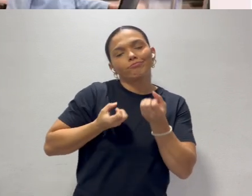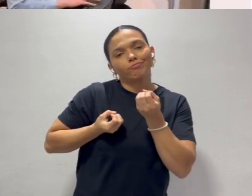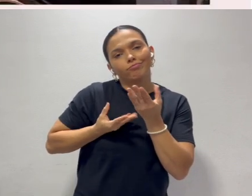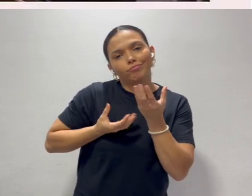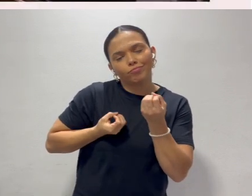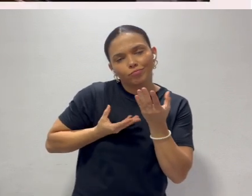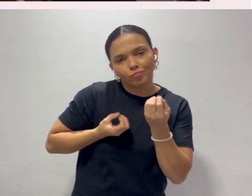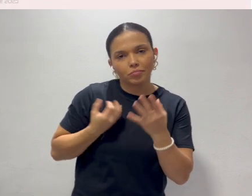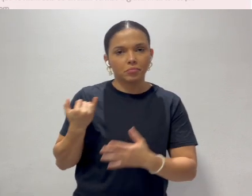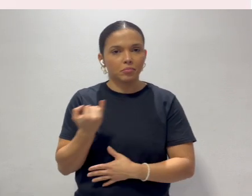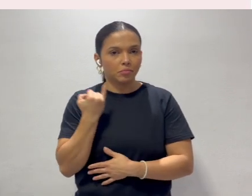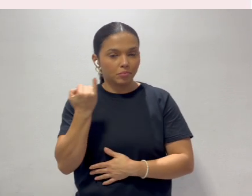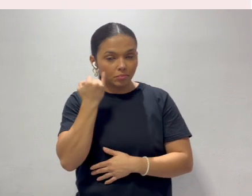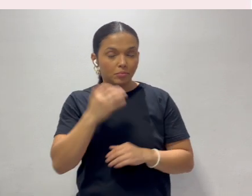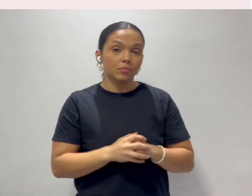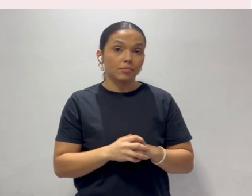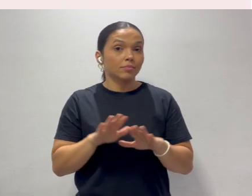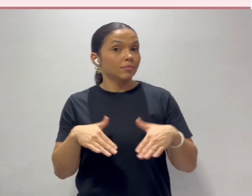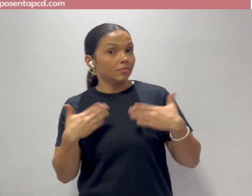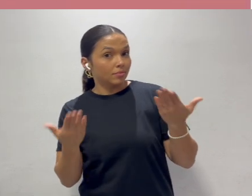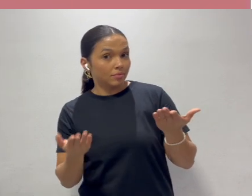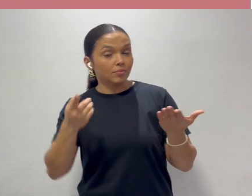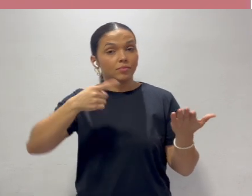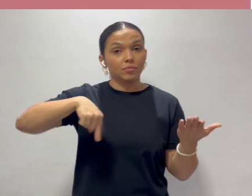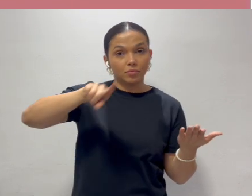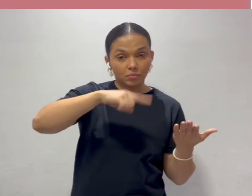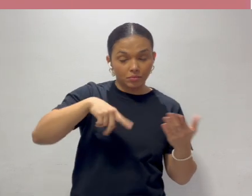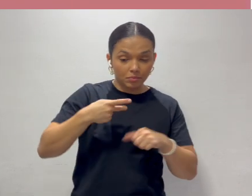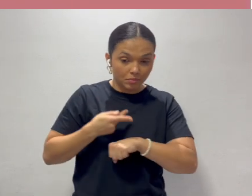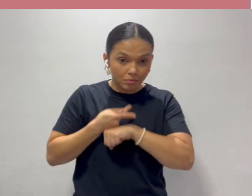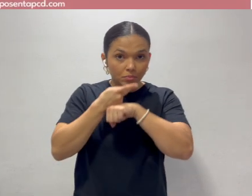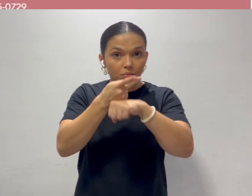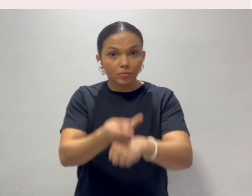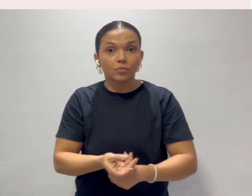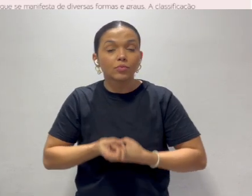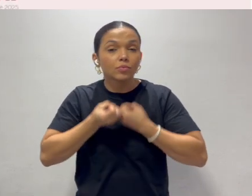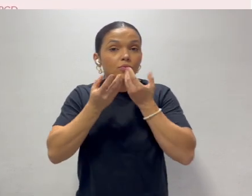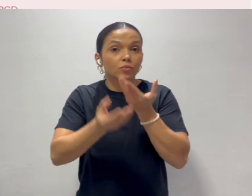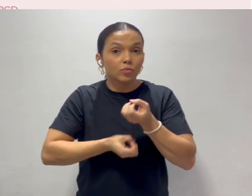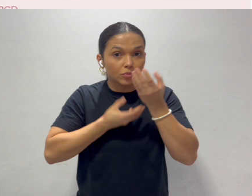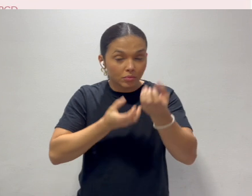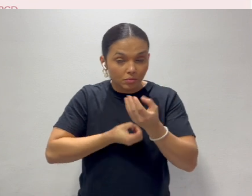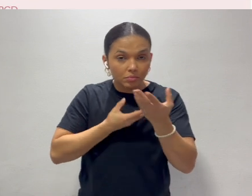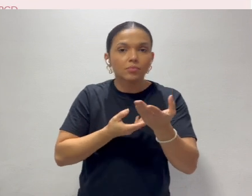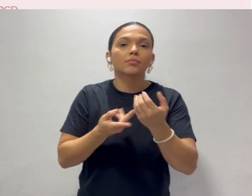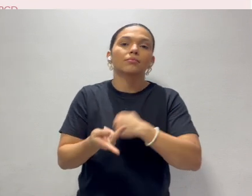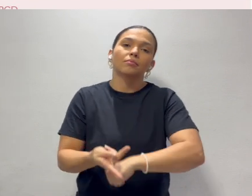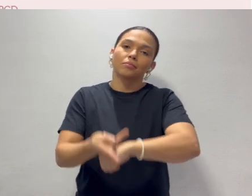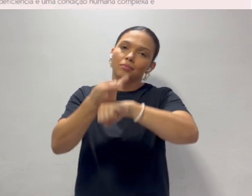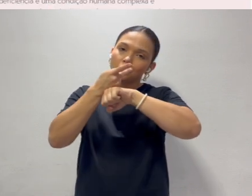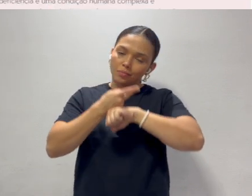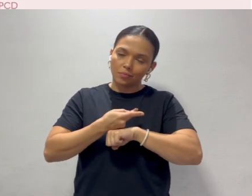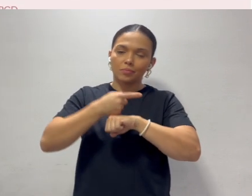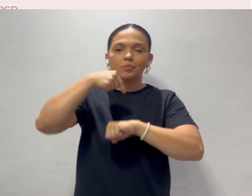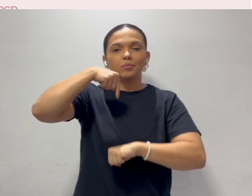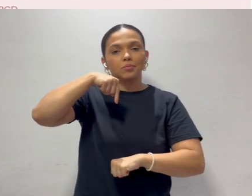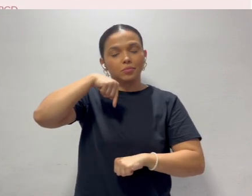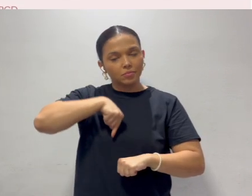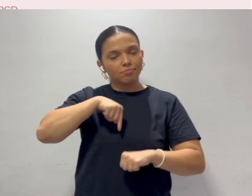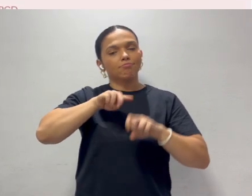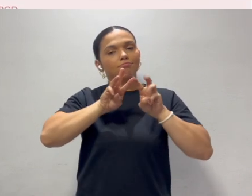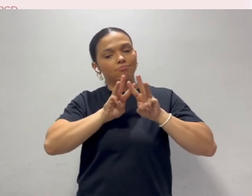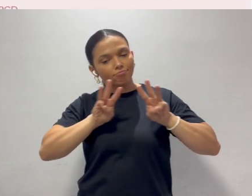tendo informações aí, tá? Então, se você está buscando alguma coisa, alguma informação, entre em contato conosco